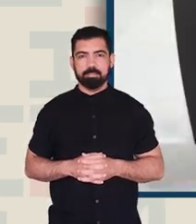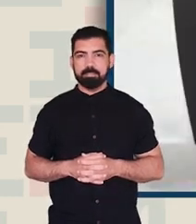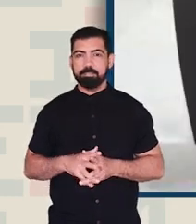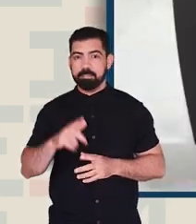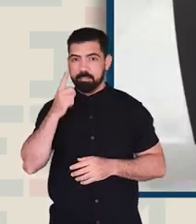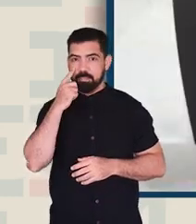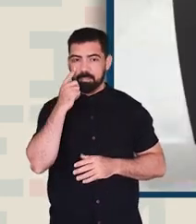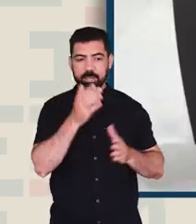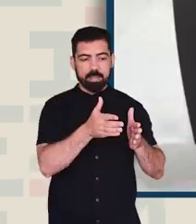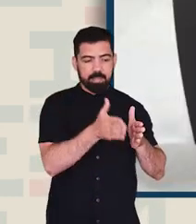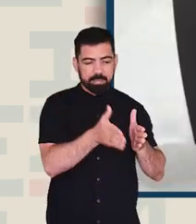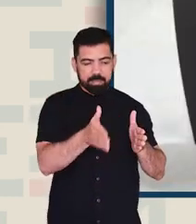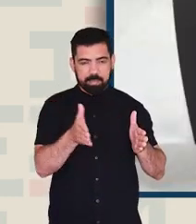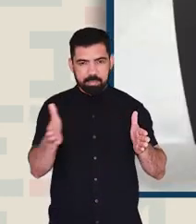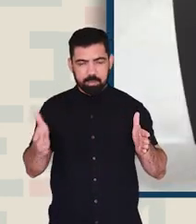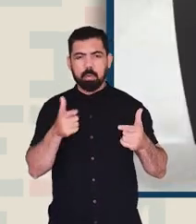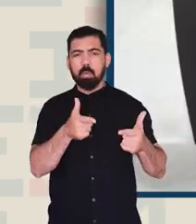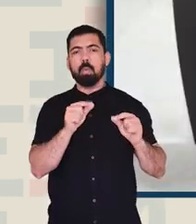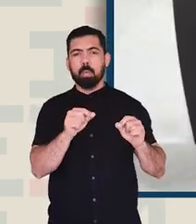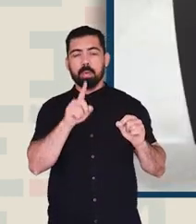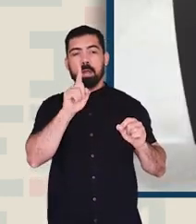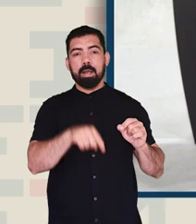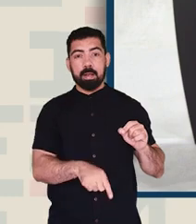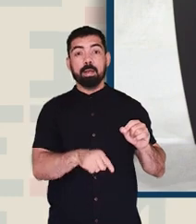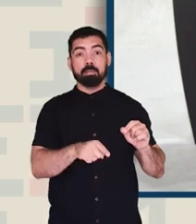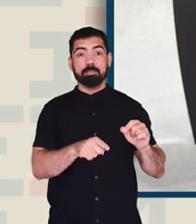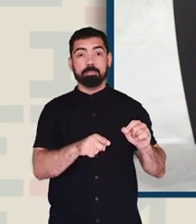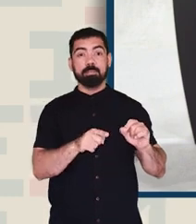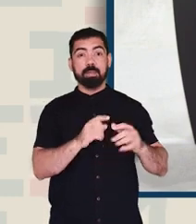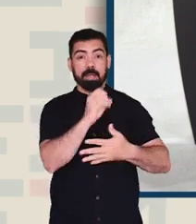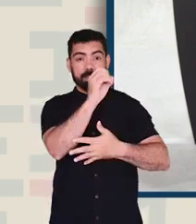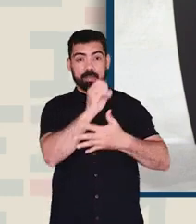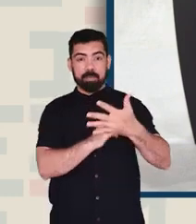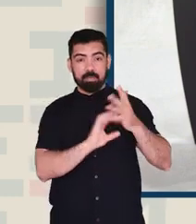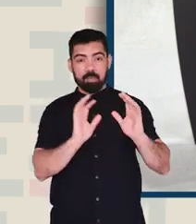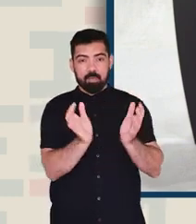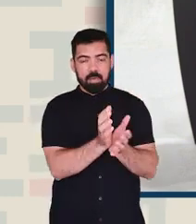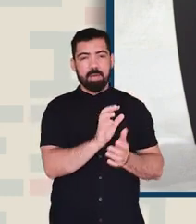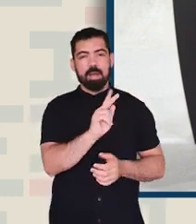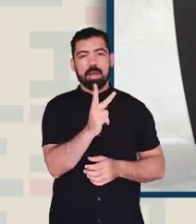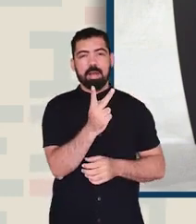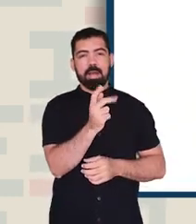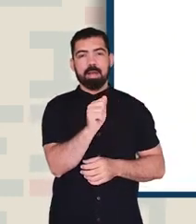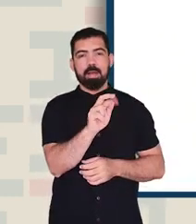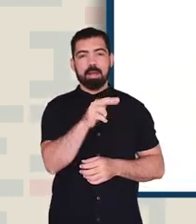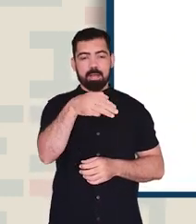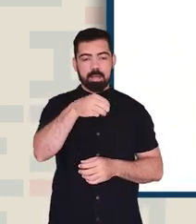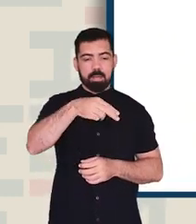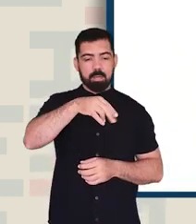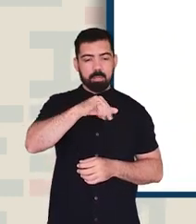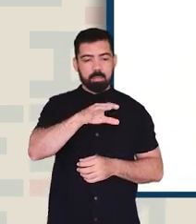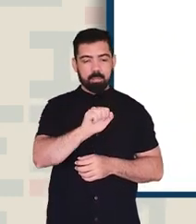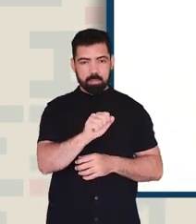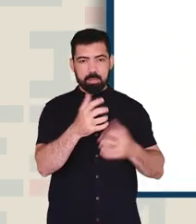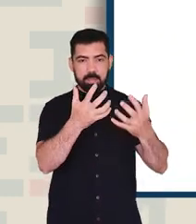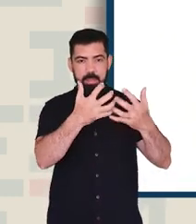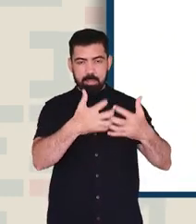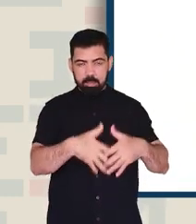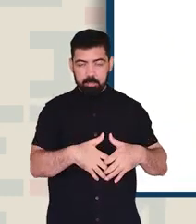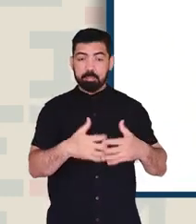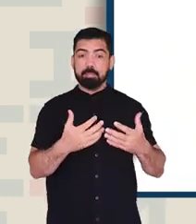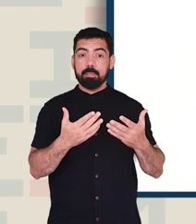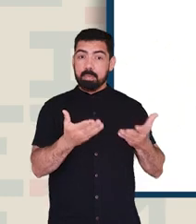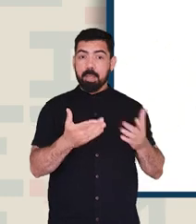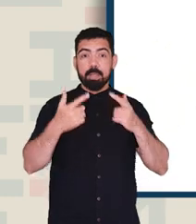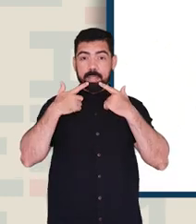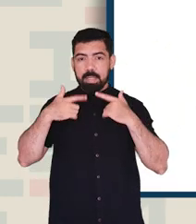Então, essa sequência, conhecida como a série harmônica, são sons que a natureza permite que determinado